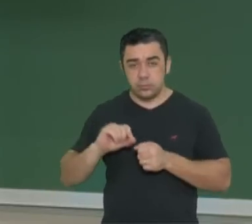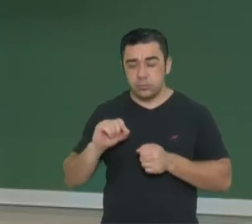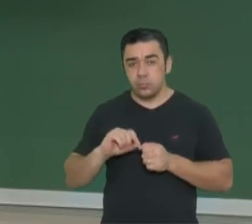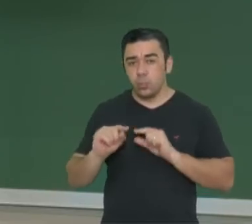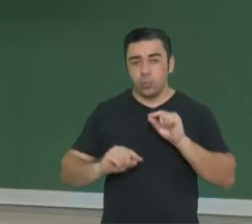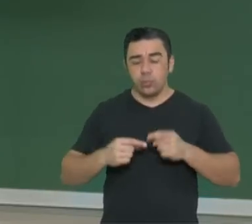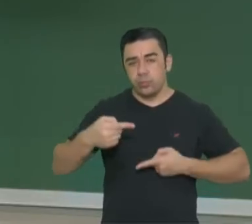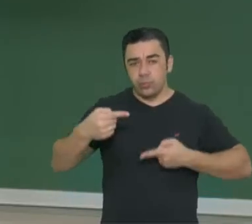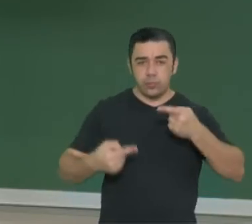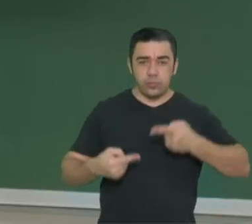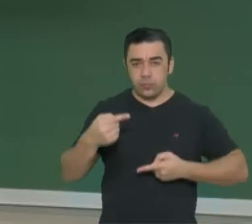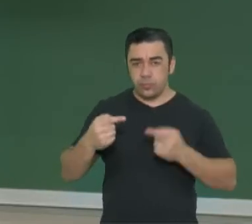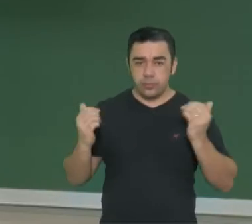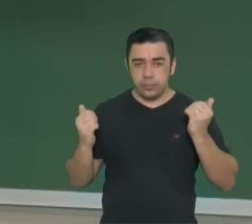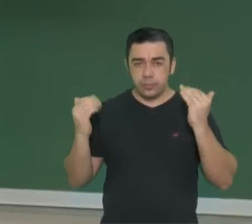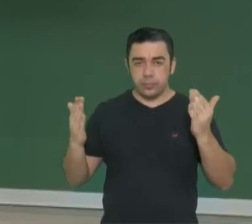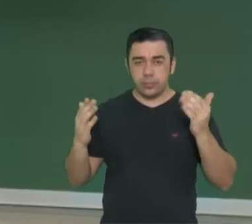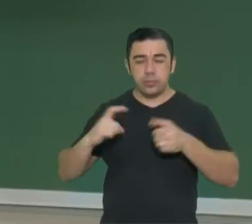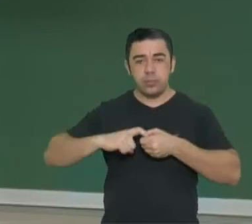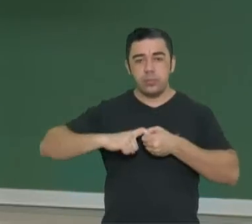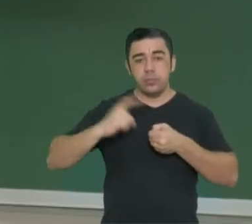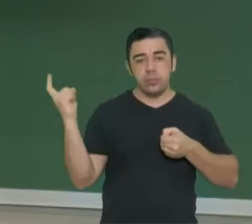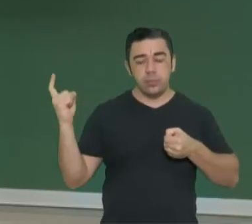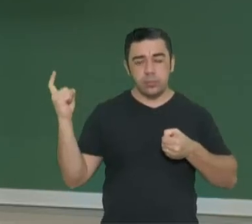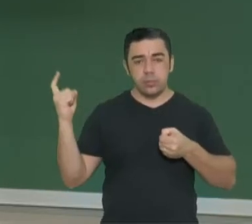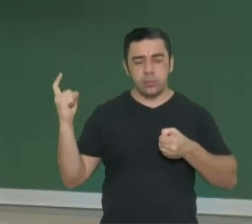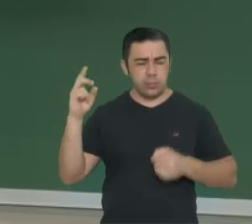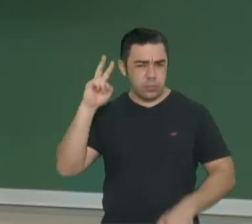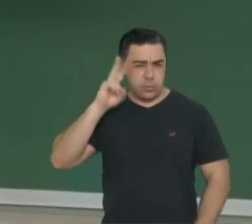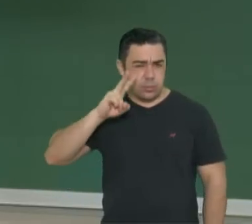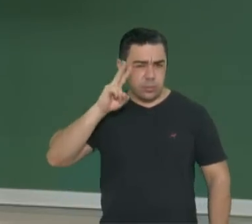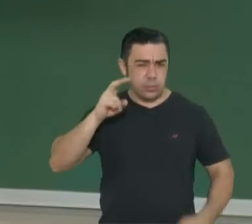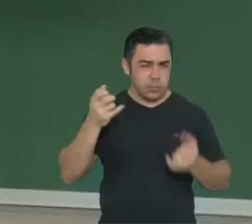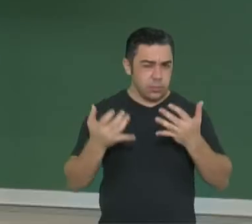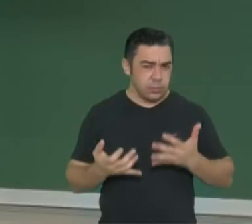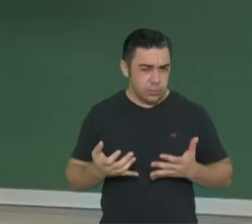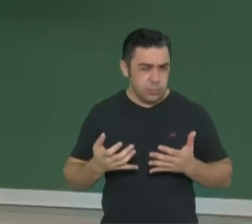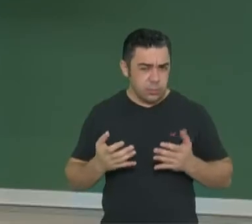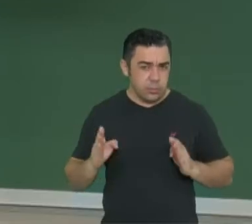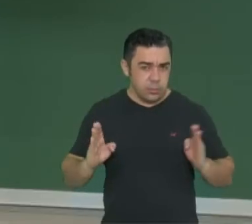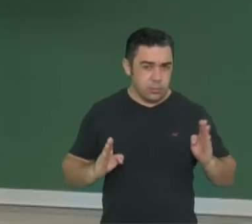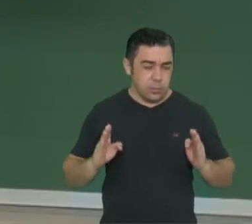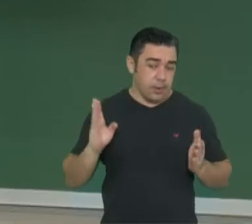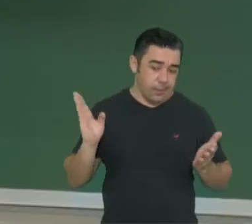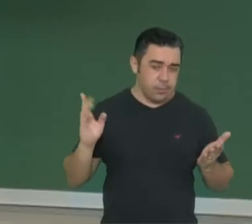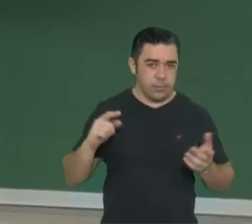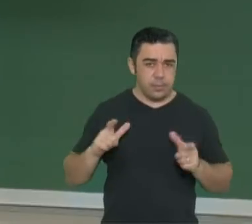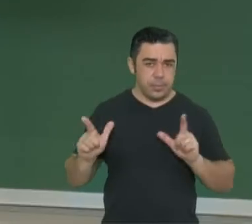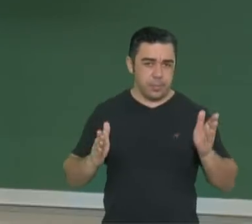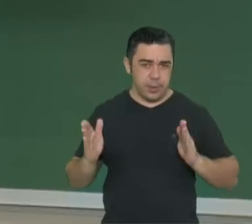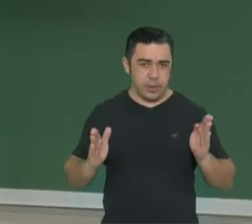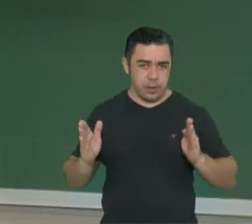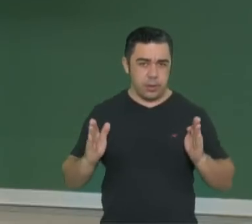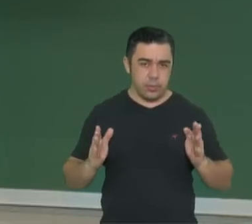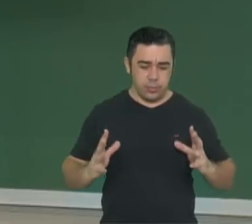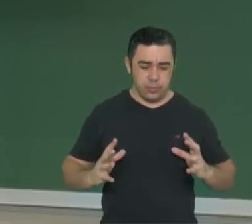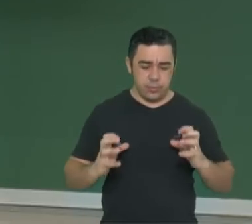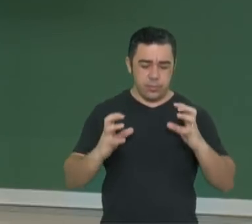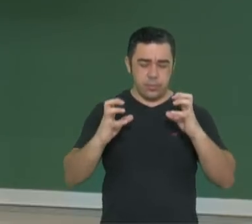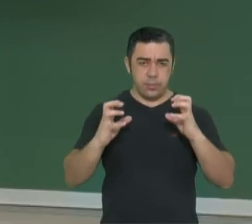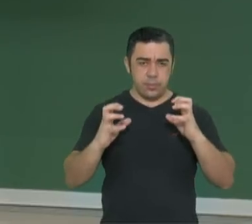chamada política externa independente. Lembra qual é o contexto? Guerra Fria. Tá lembrado? Mas